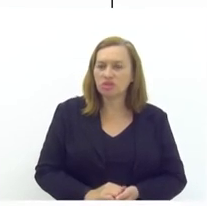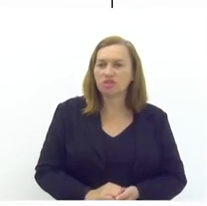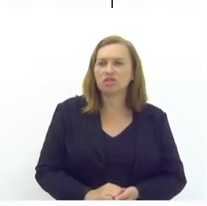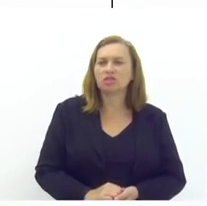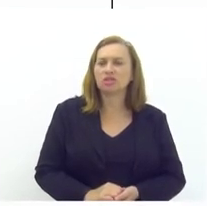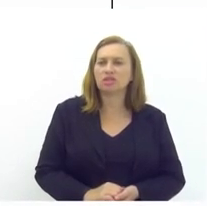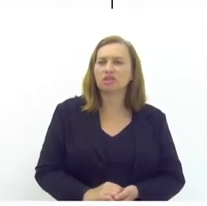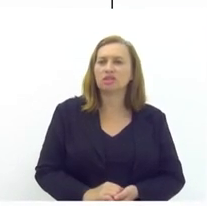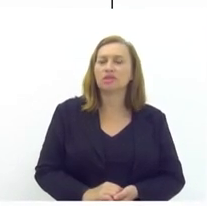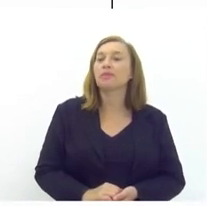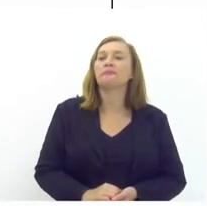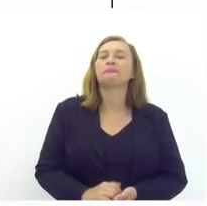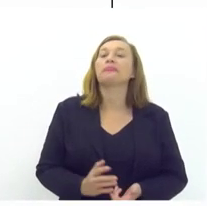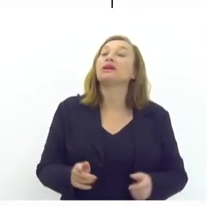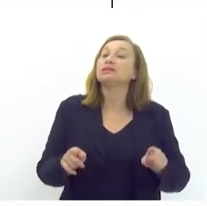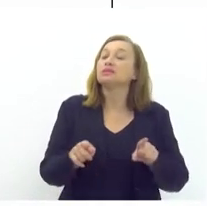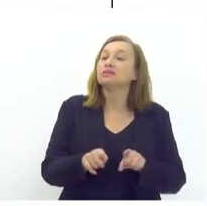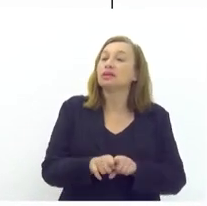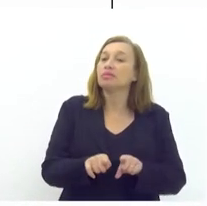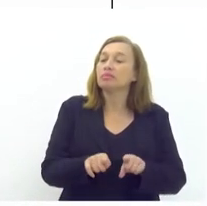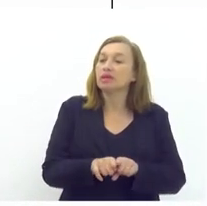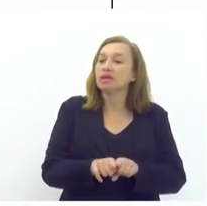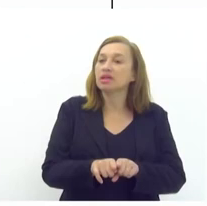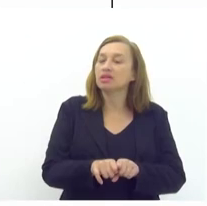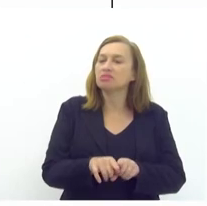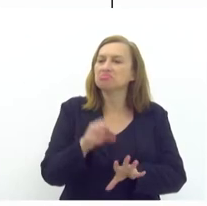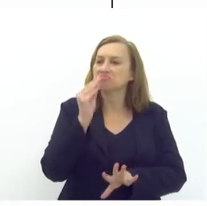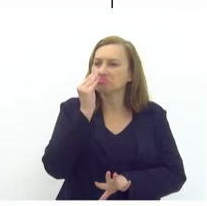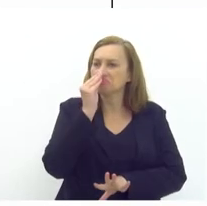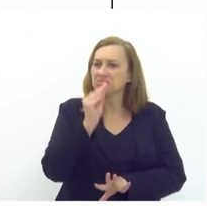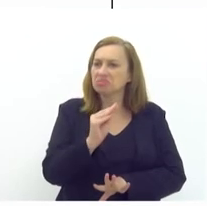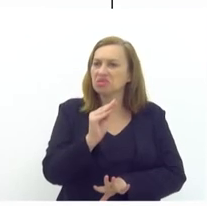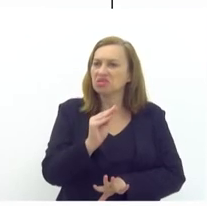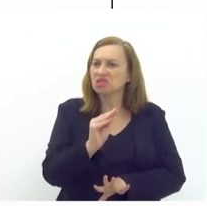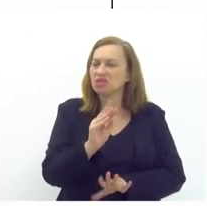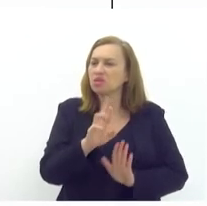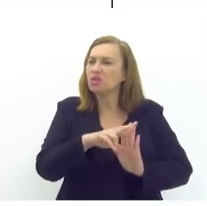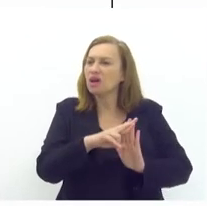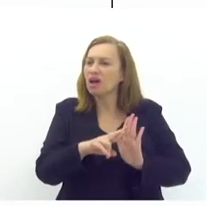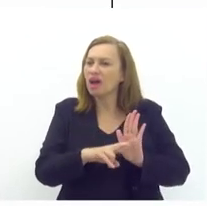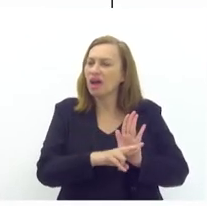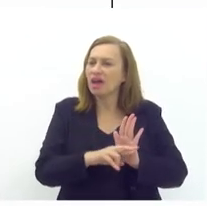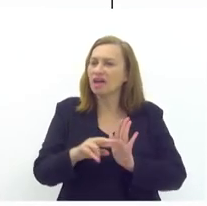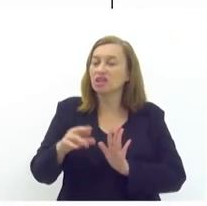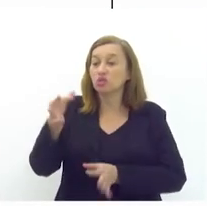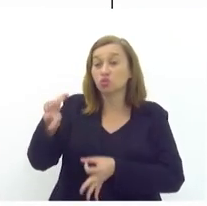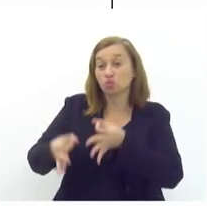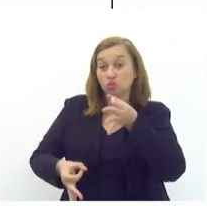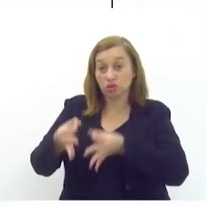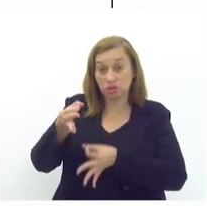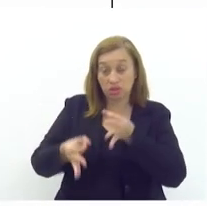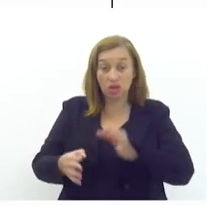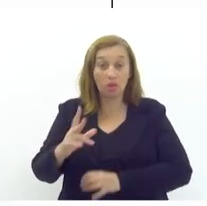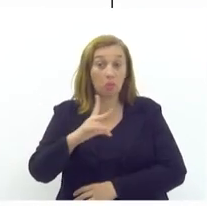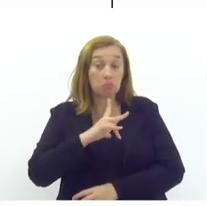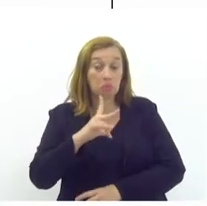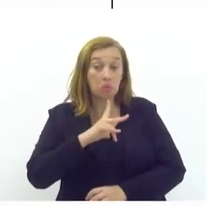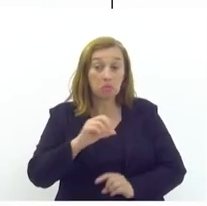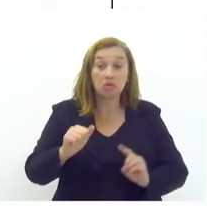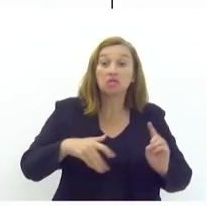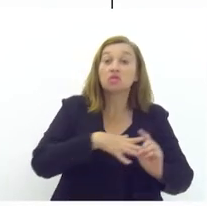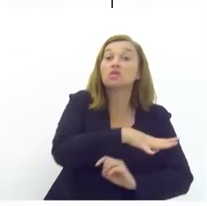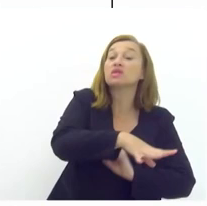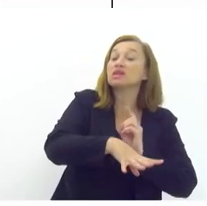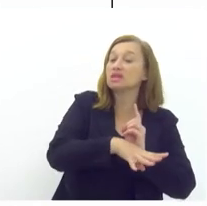isso ignorando olímpicamente o regime jurídico próprio dessas sociedades